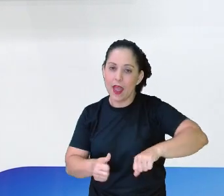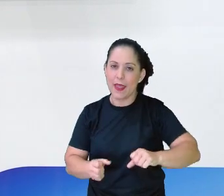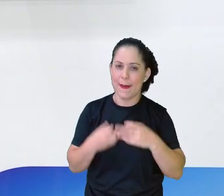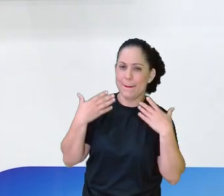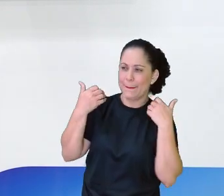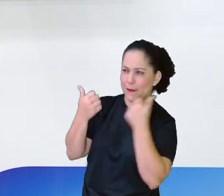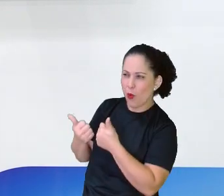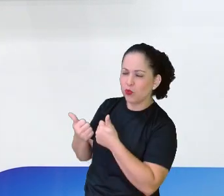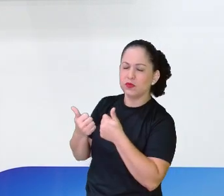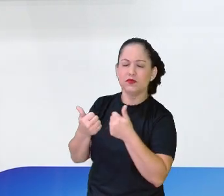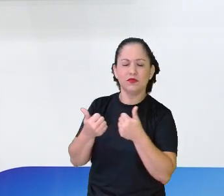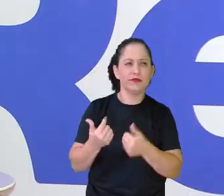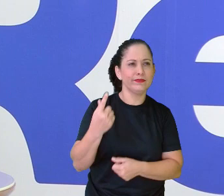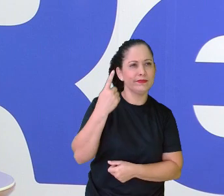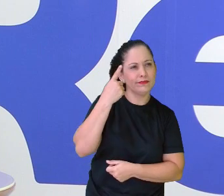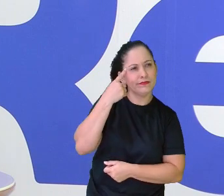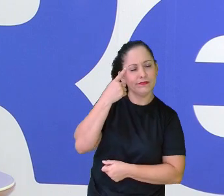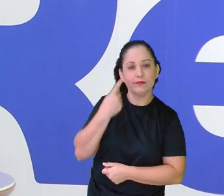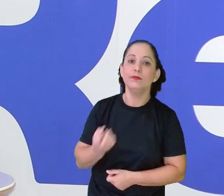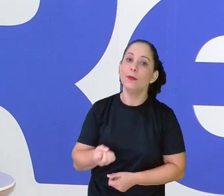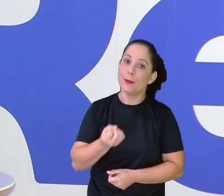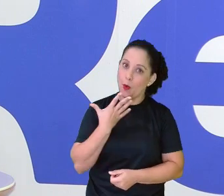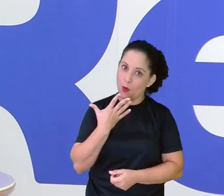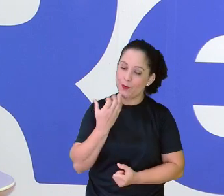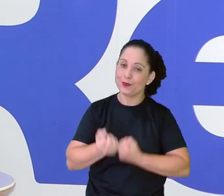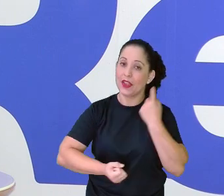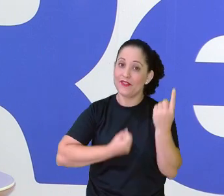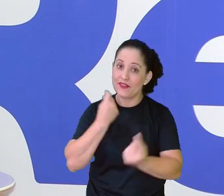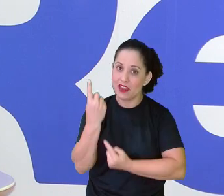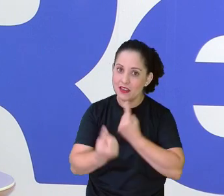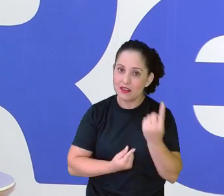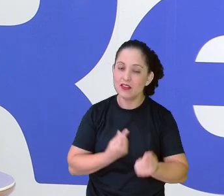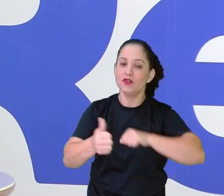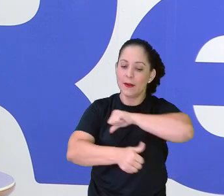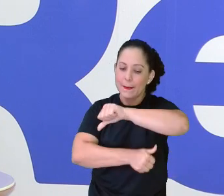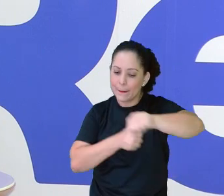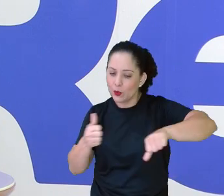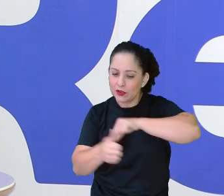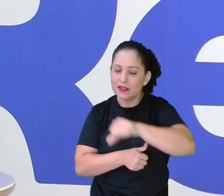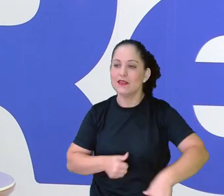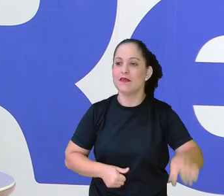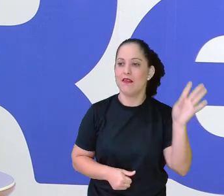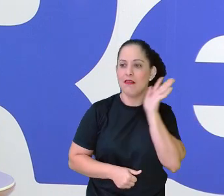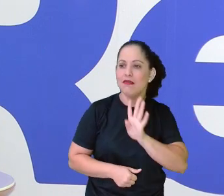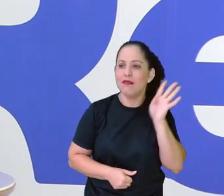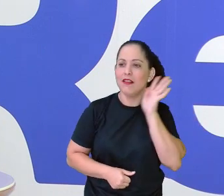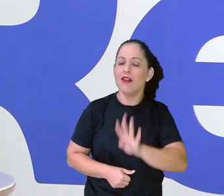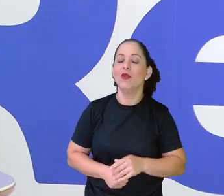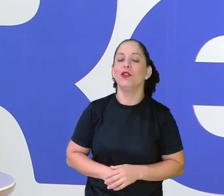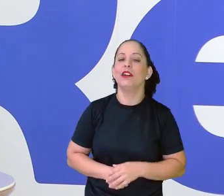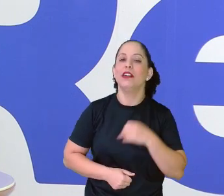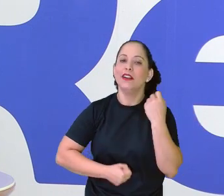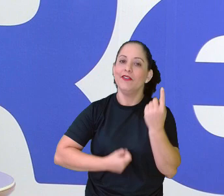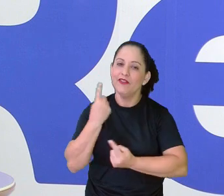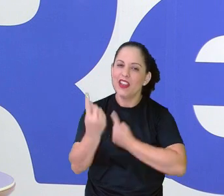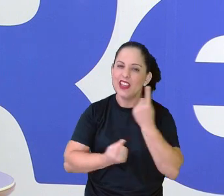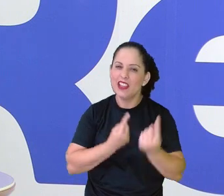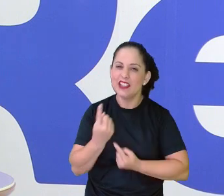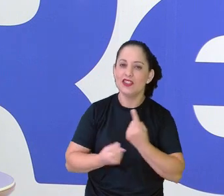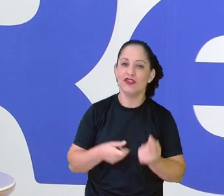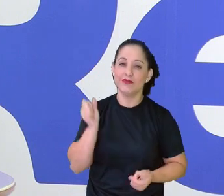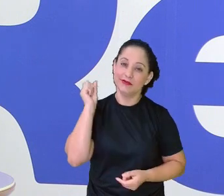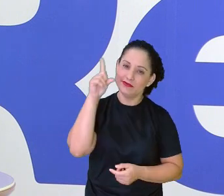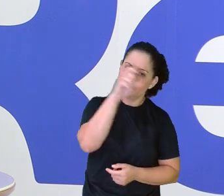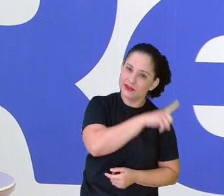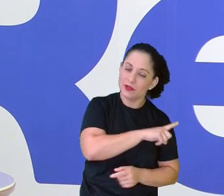professora Mauricéia? Mudar é bom. Às vezes são mudanças que vêm assim que a gente quer mesmo. Às vezes a mudança vem meio que empurrada, mas